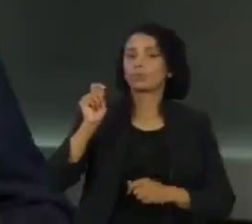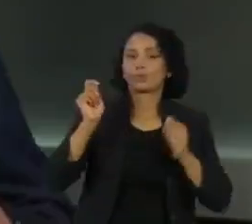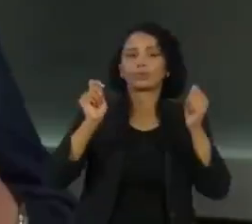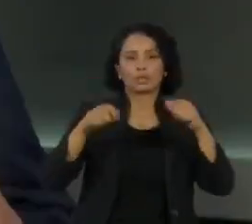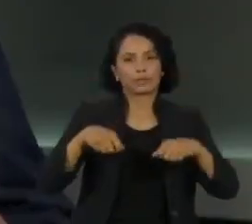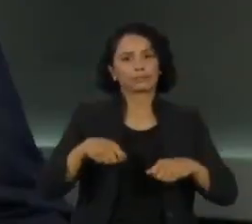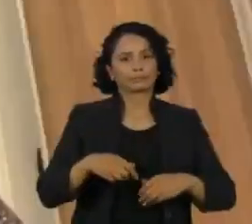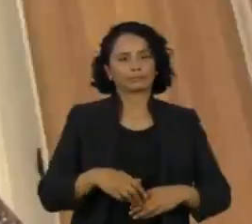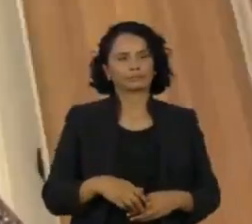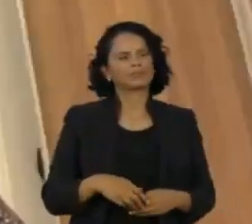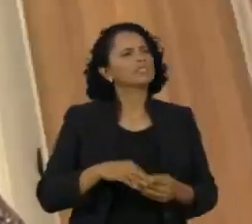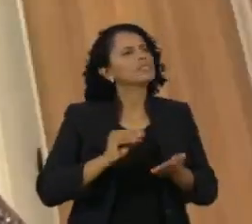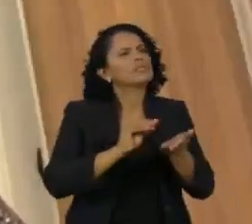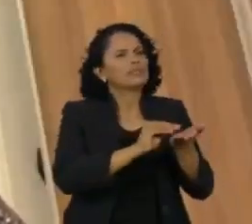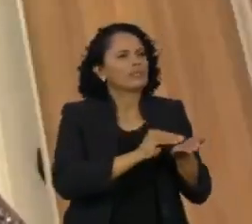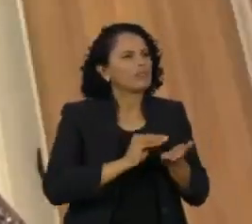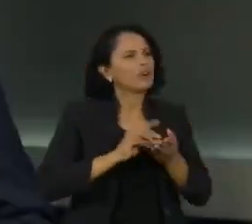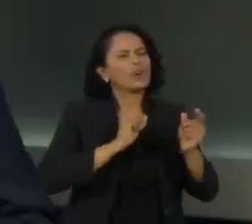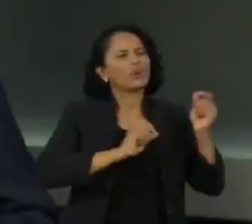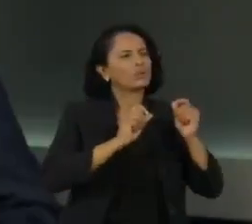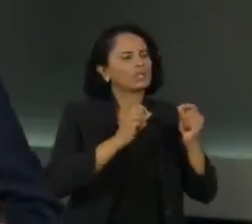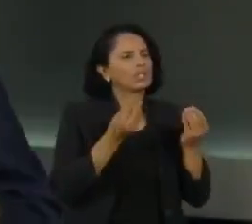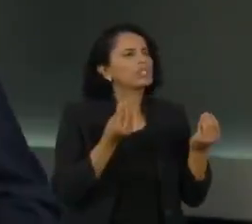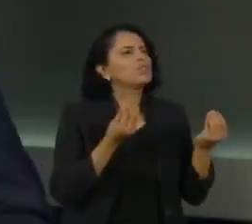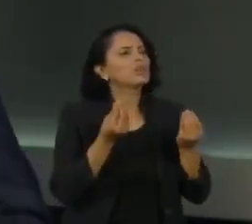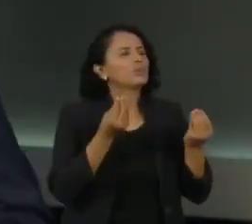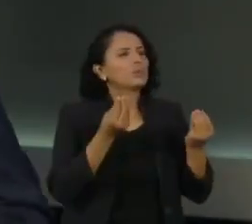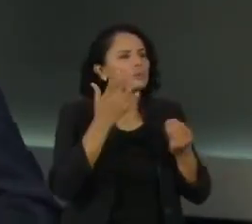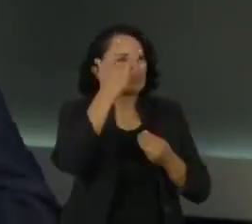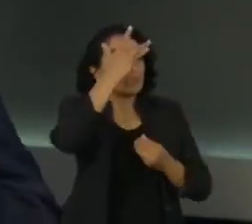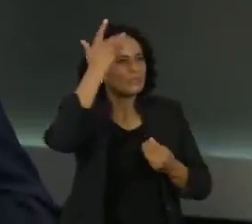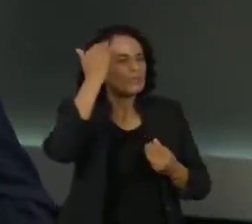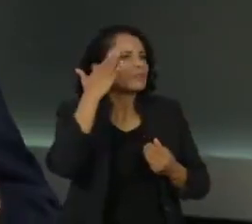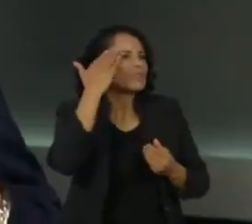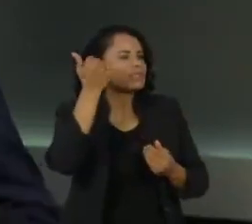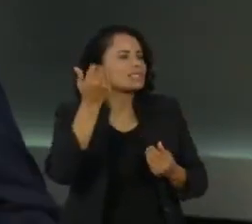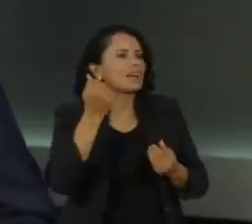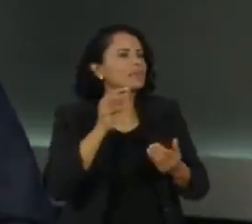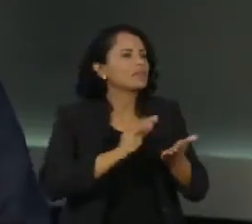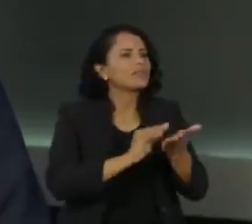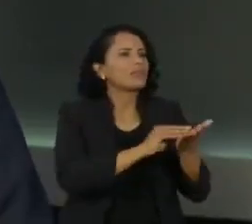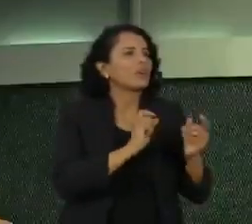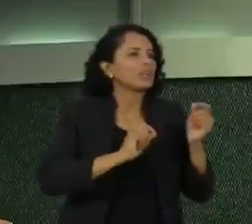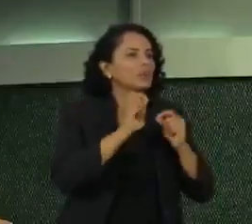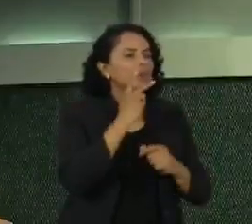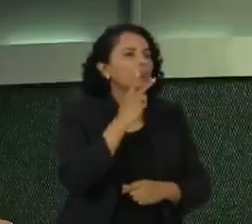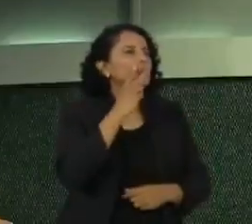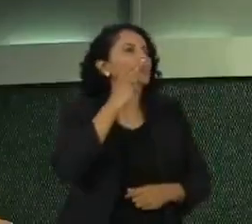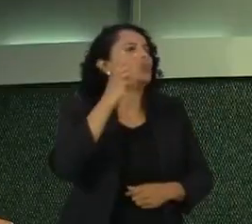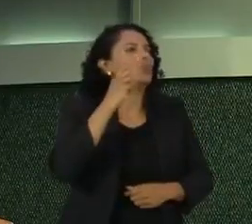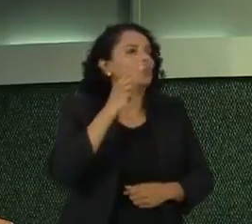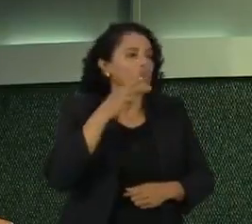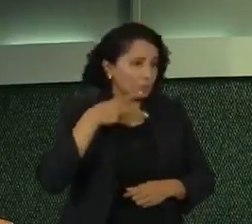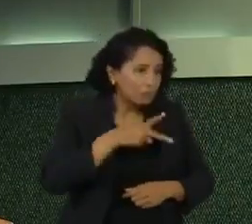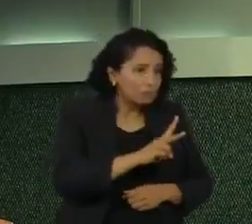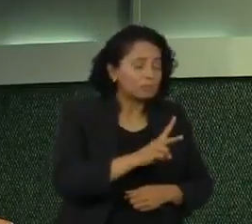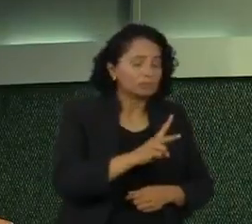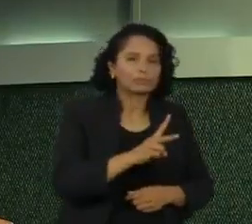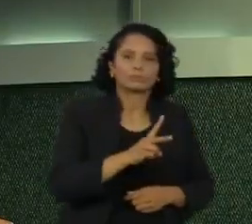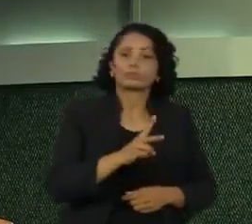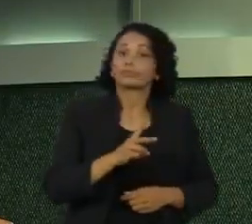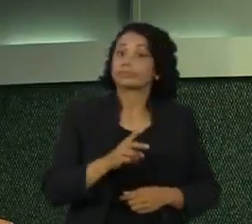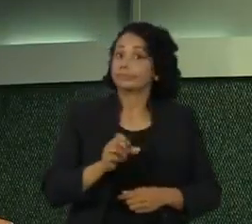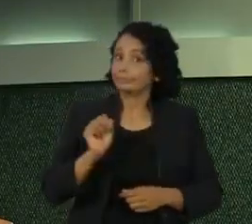cigarro. O que está faltando? O caráter nocivo do cigarro, o consumo permanece? É interessante que realmente